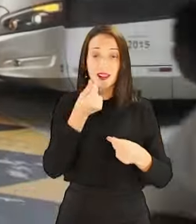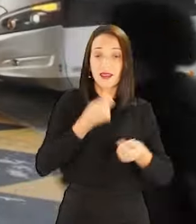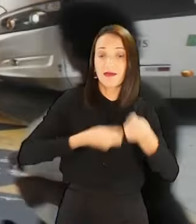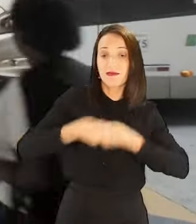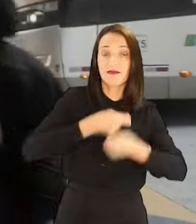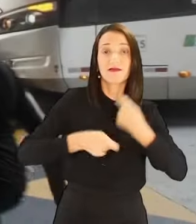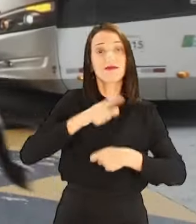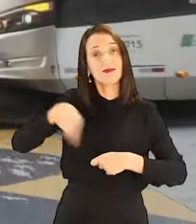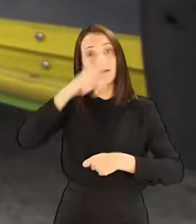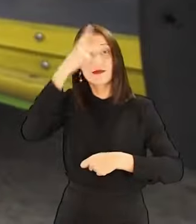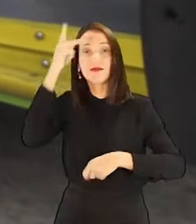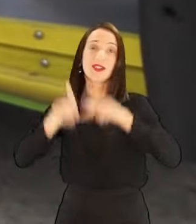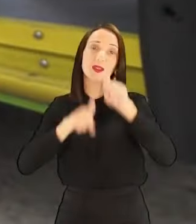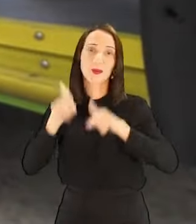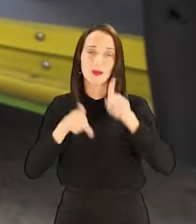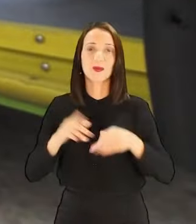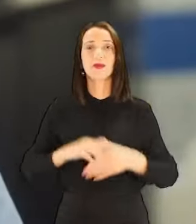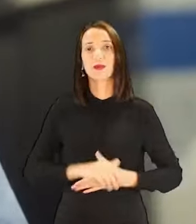população.